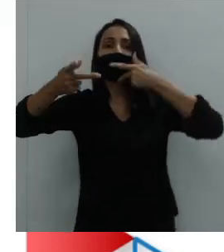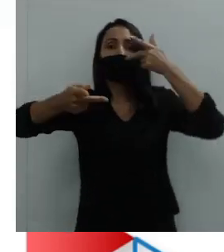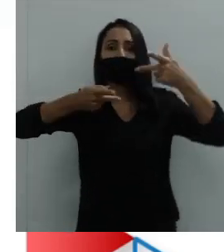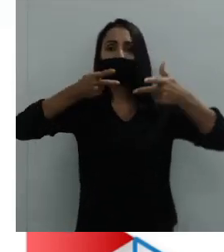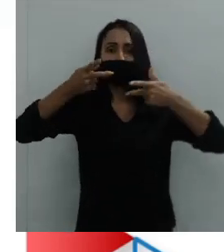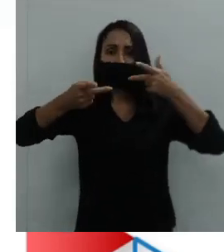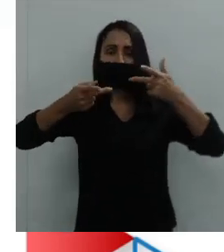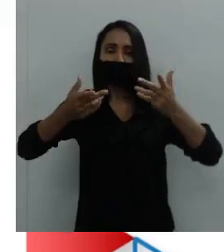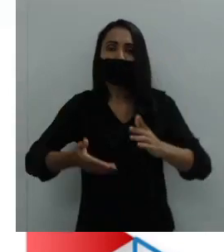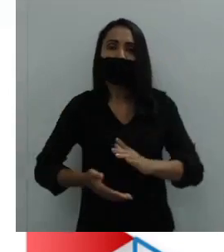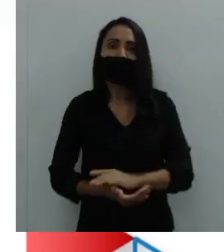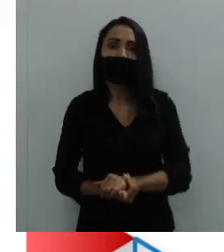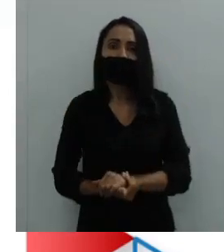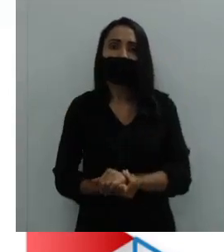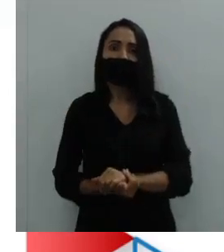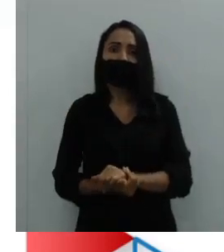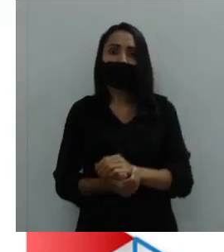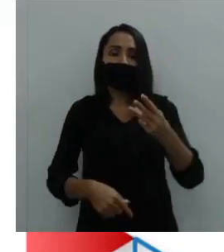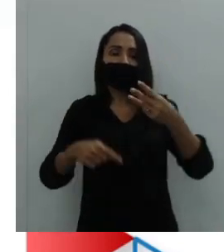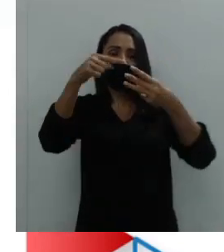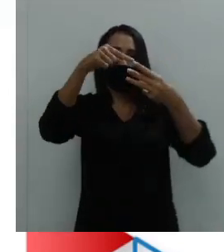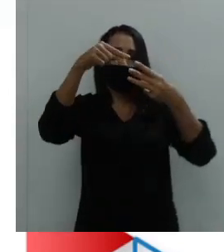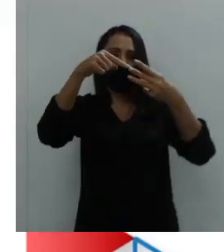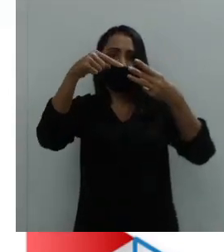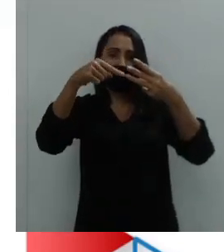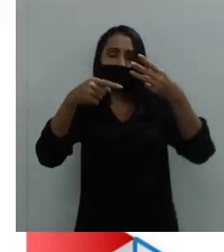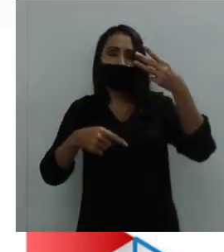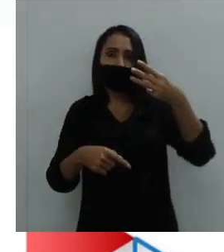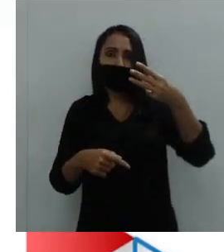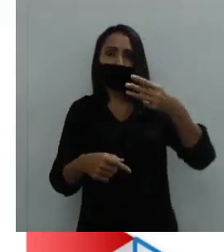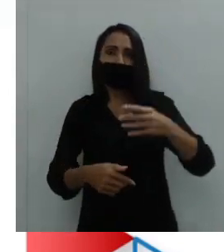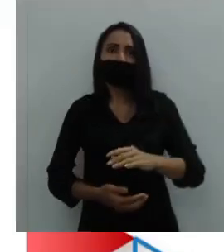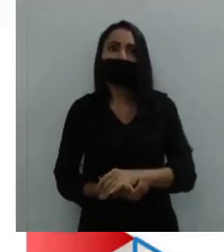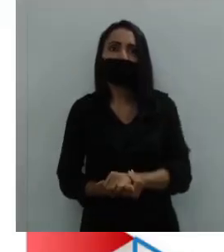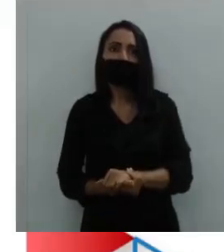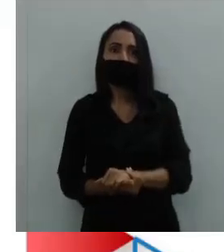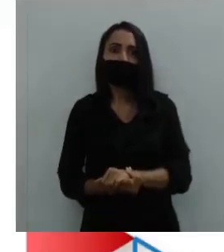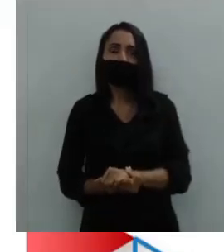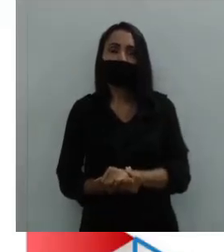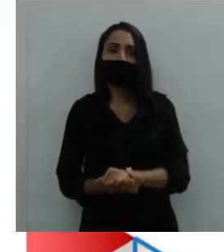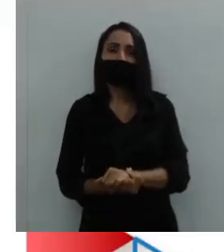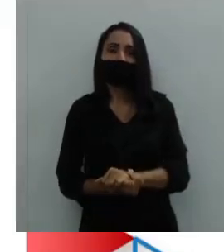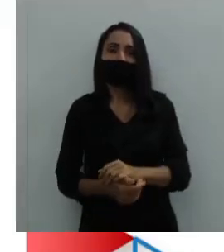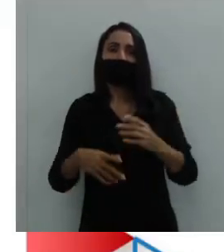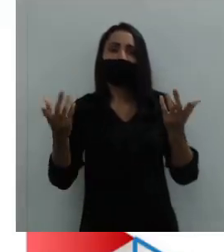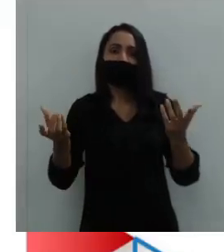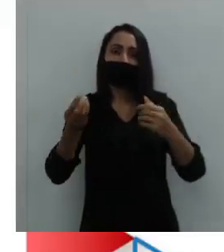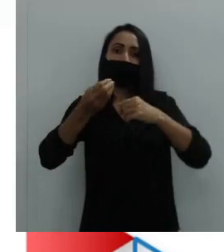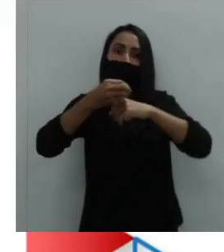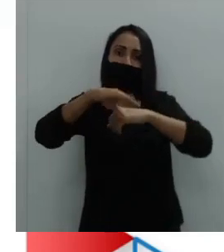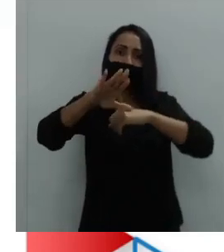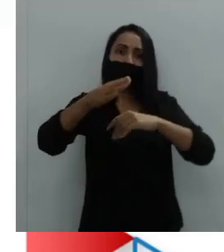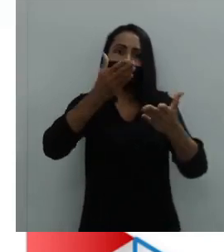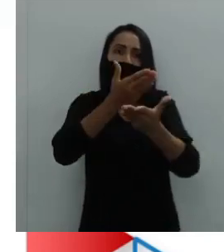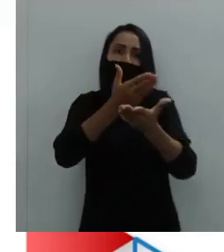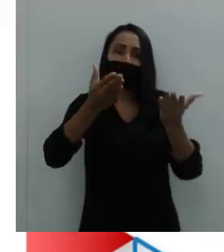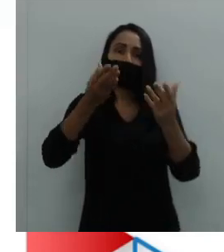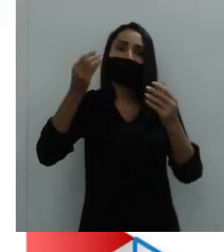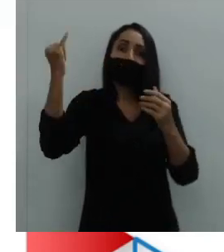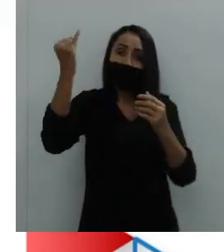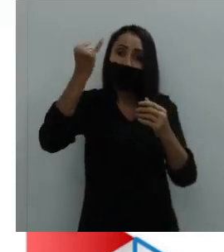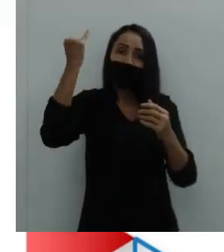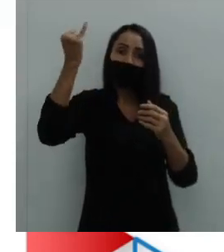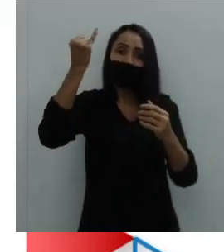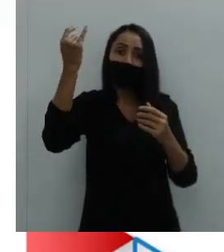só, parábola. Então, fábula, apólogo e parábola. E aqui trago algo muito importante. Vocês, estudantes